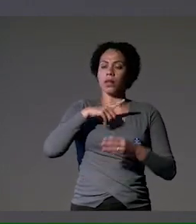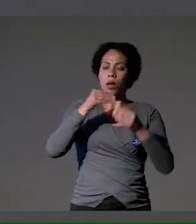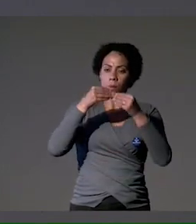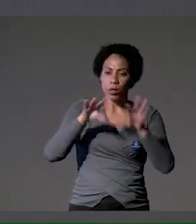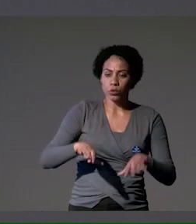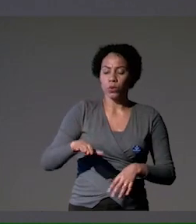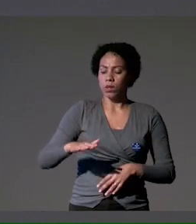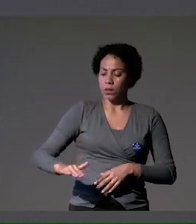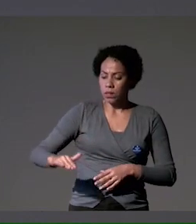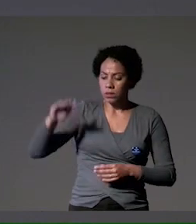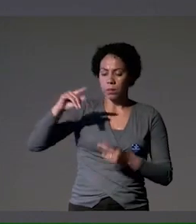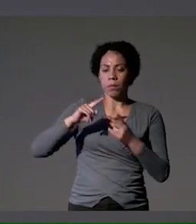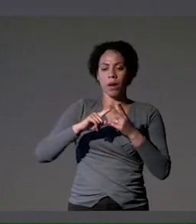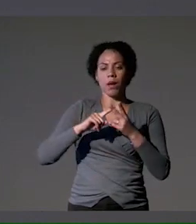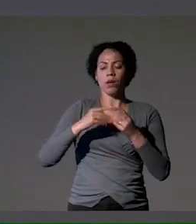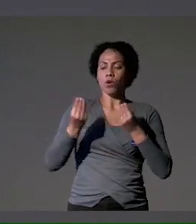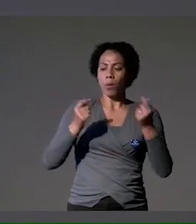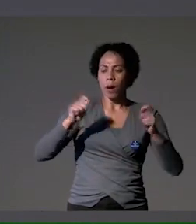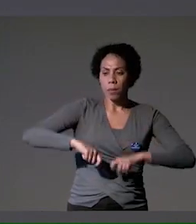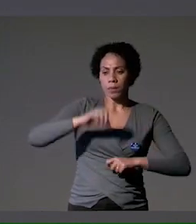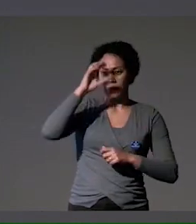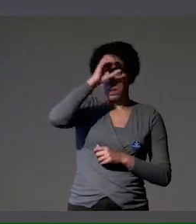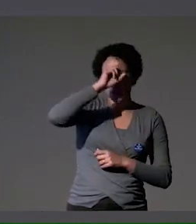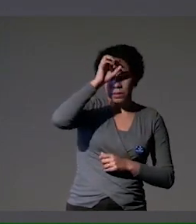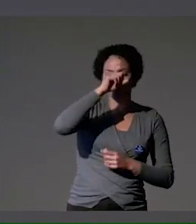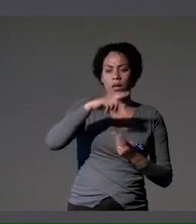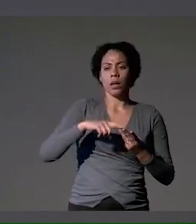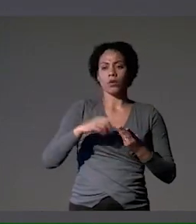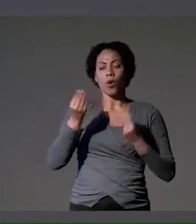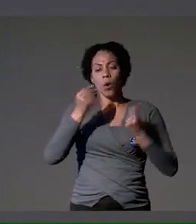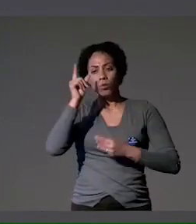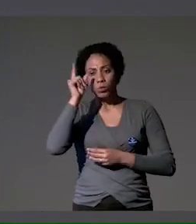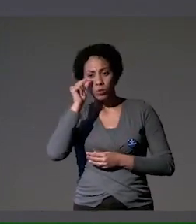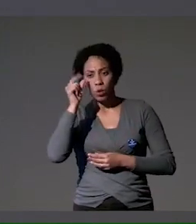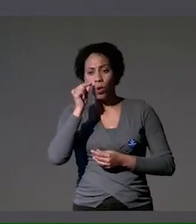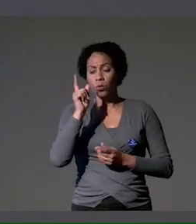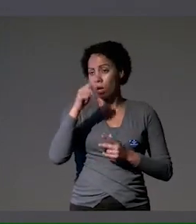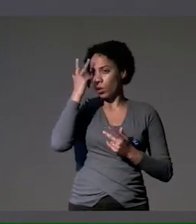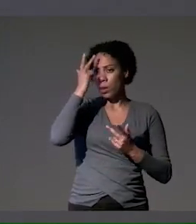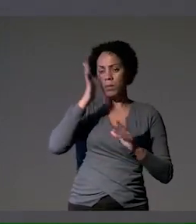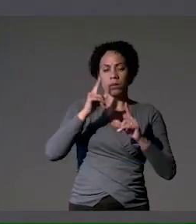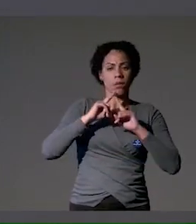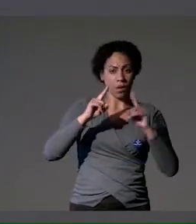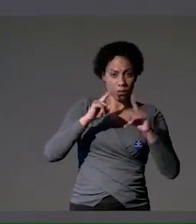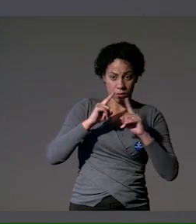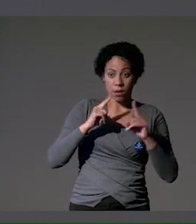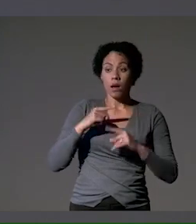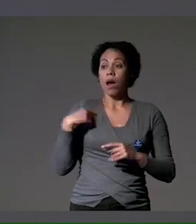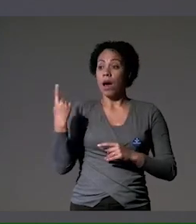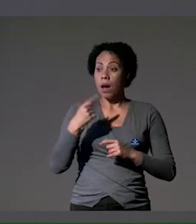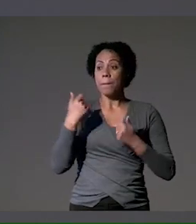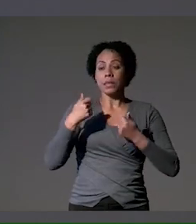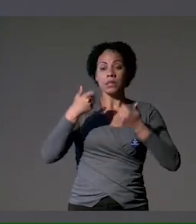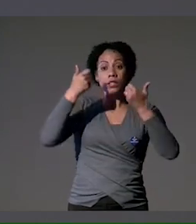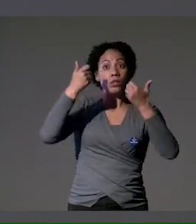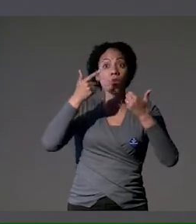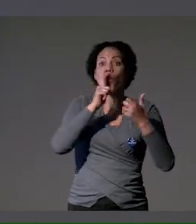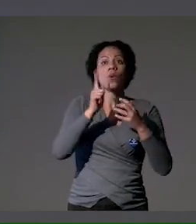crescimento, interfere na capacidade de aprendizagem, é comum ter queixas. E é uma coisa que nós conseguimos mensurar,